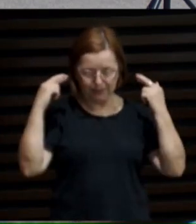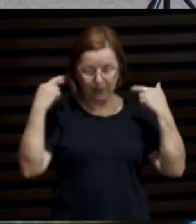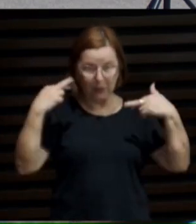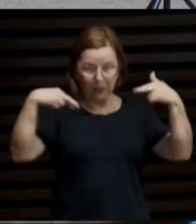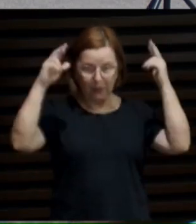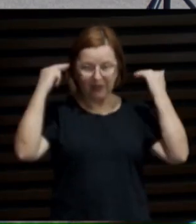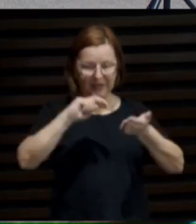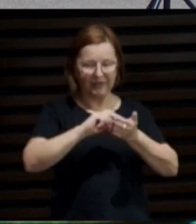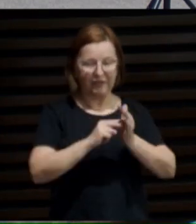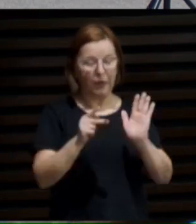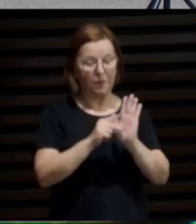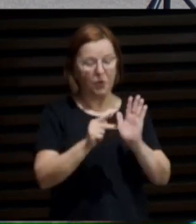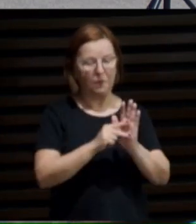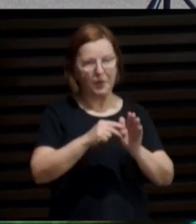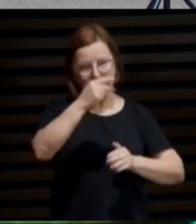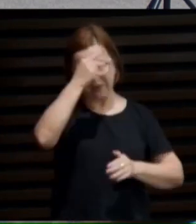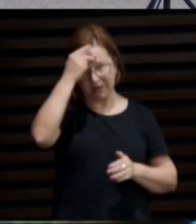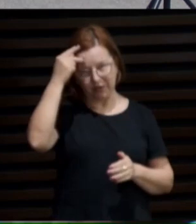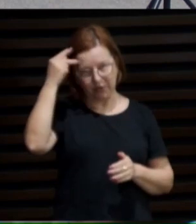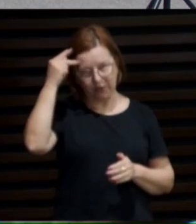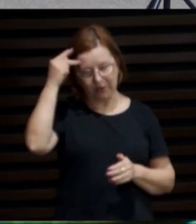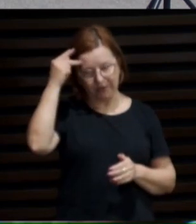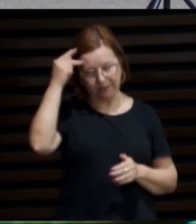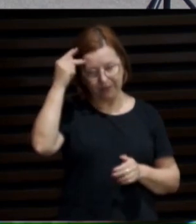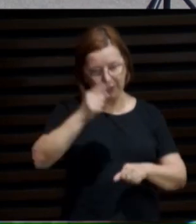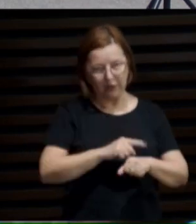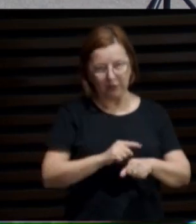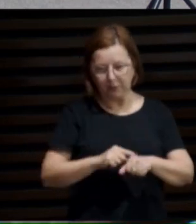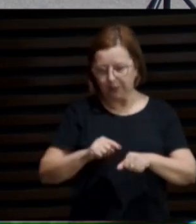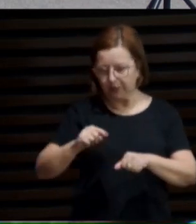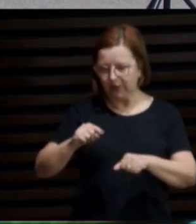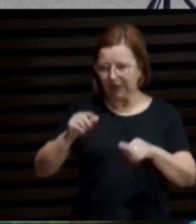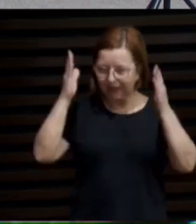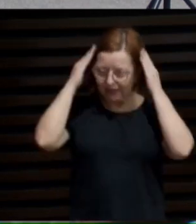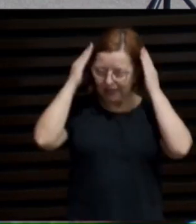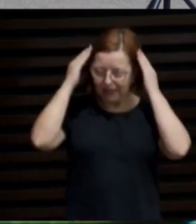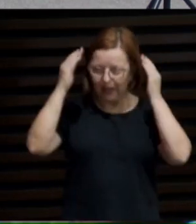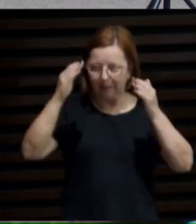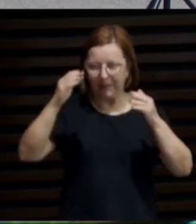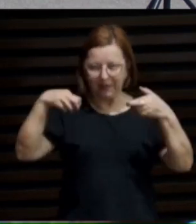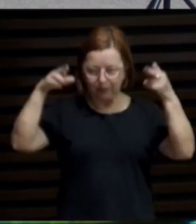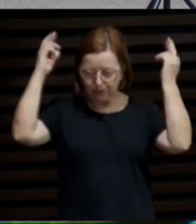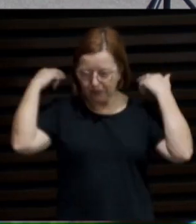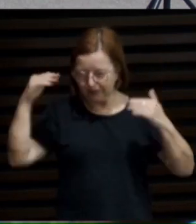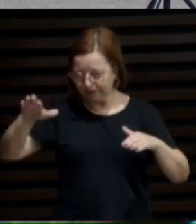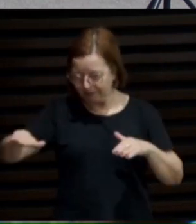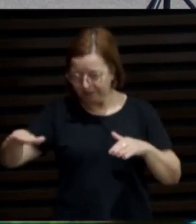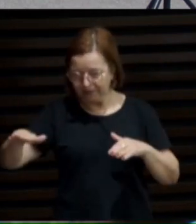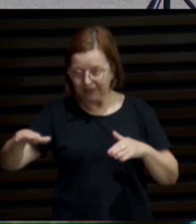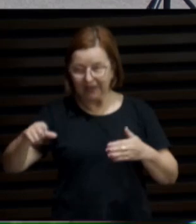pessoa, quanto também quando ele colocava a mão sobre a cabeça do animal, era um símbolo de que o seu pecado, os seus